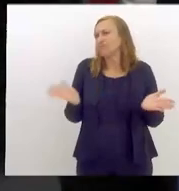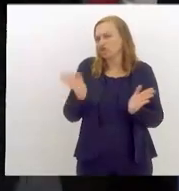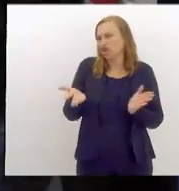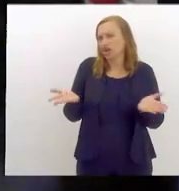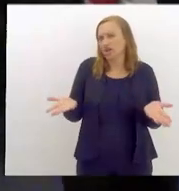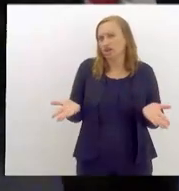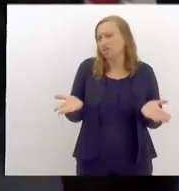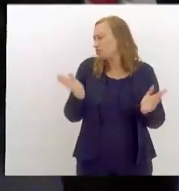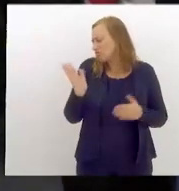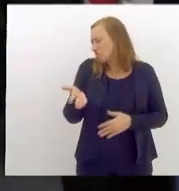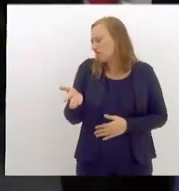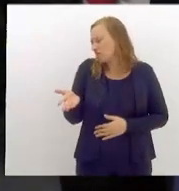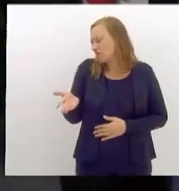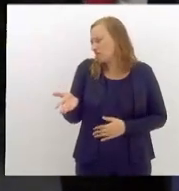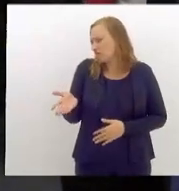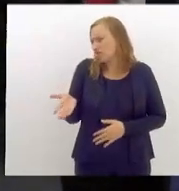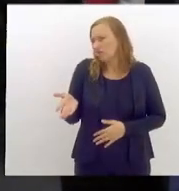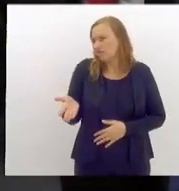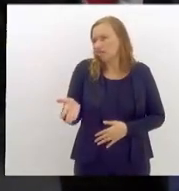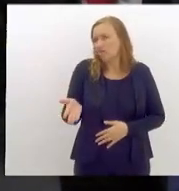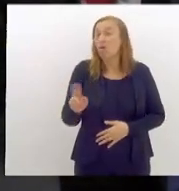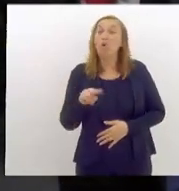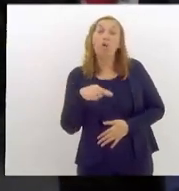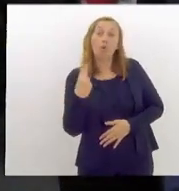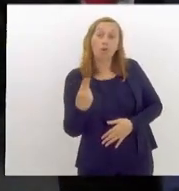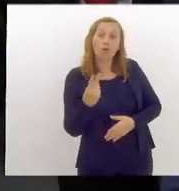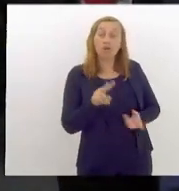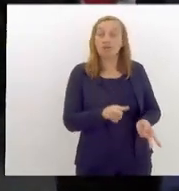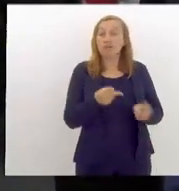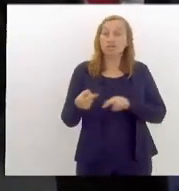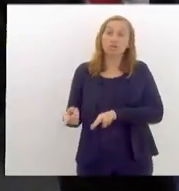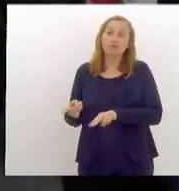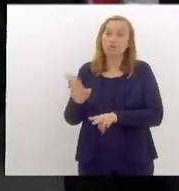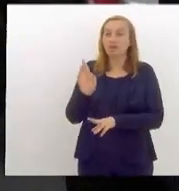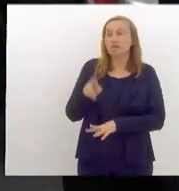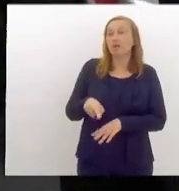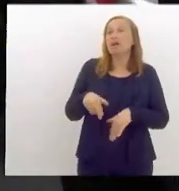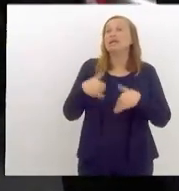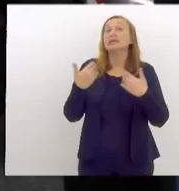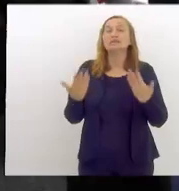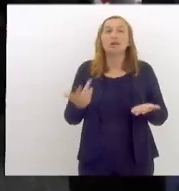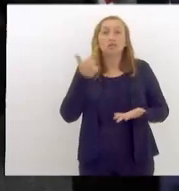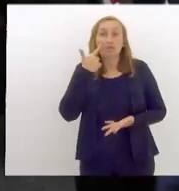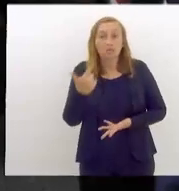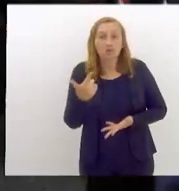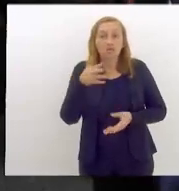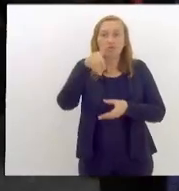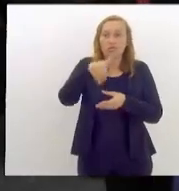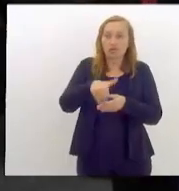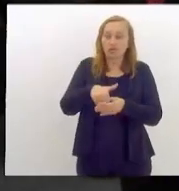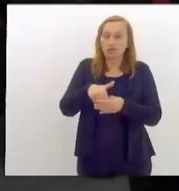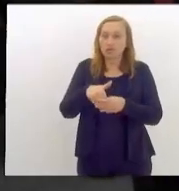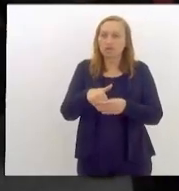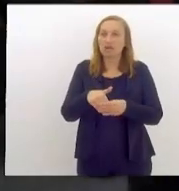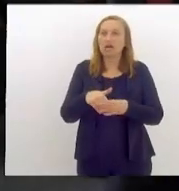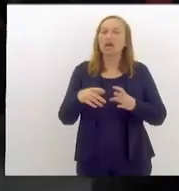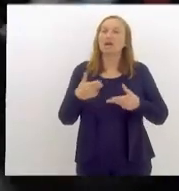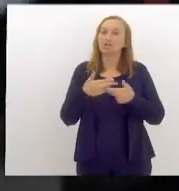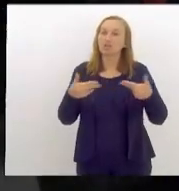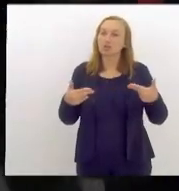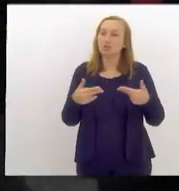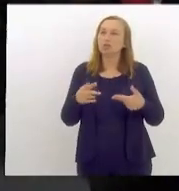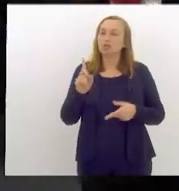já ou então encaminhar para reprovar Então olha só vamos botar as coisas como elas são